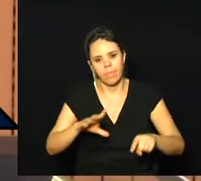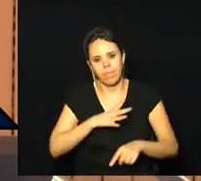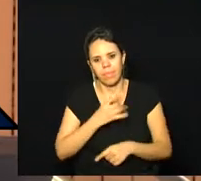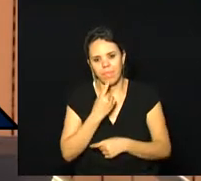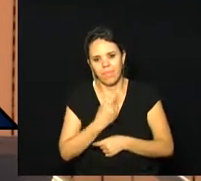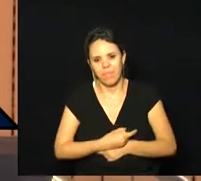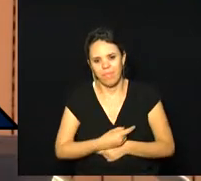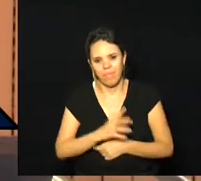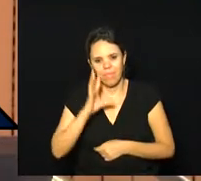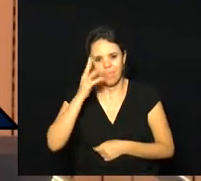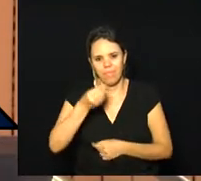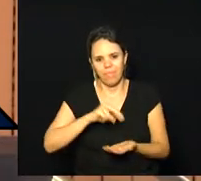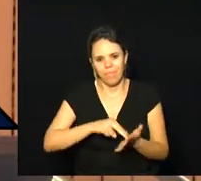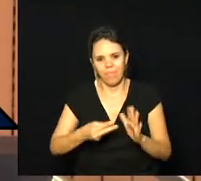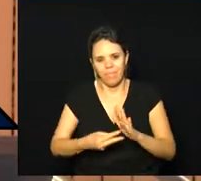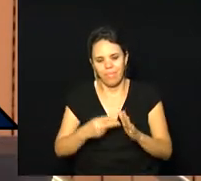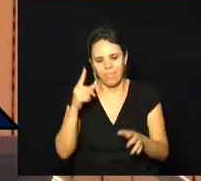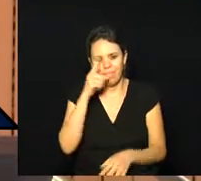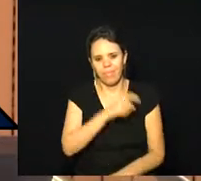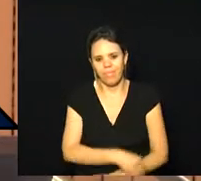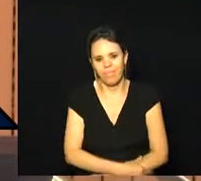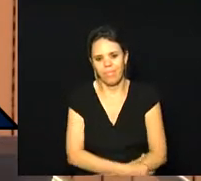para você entender o que é coisa difícil.